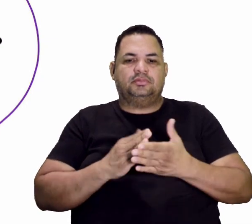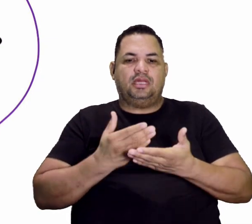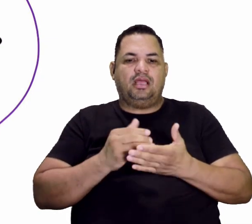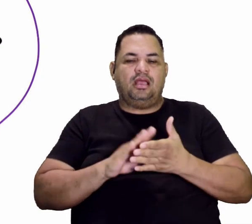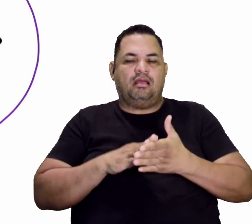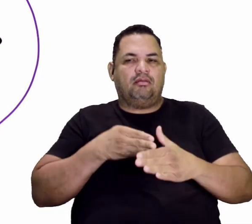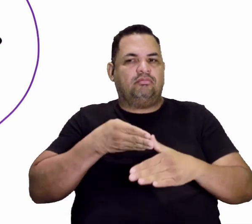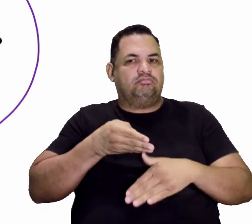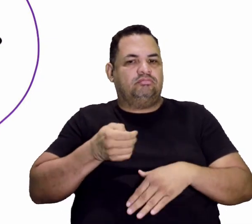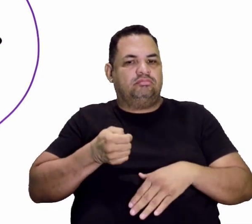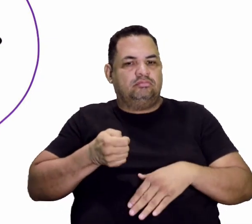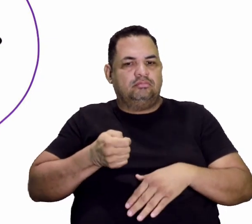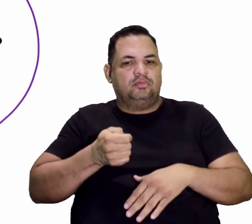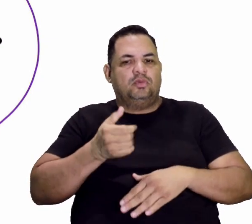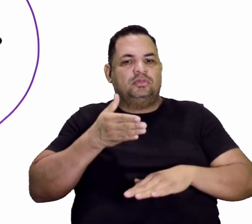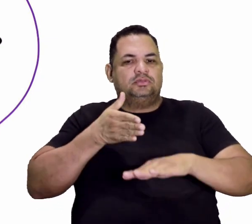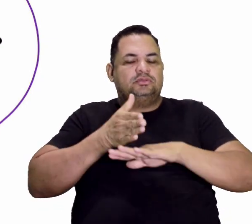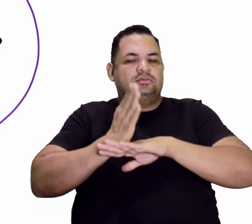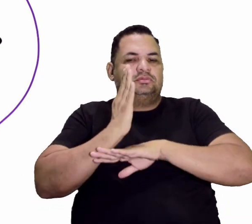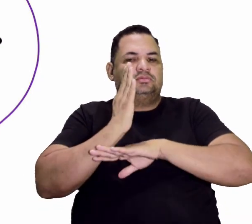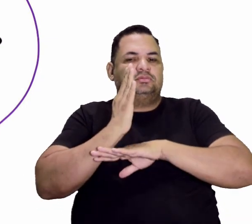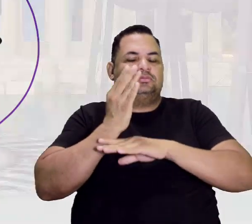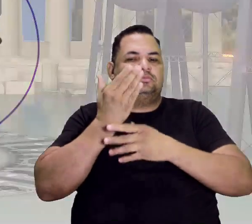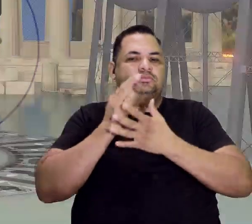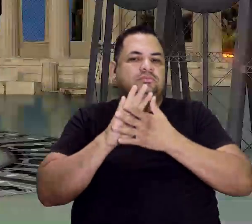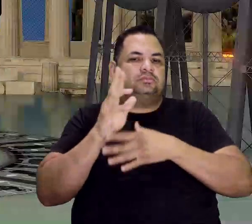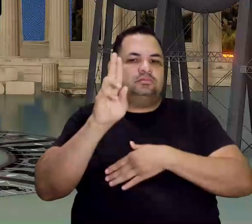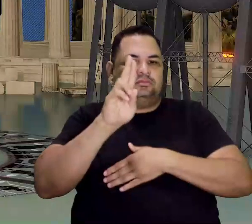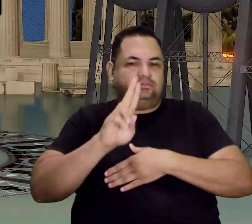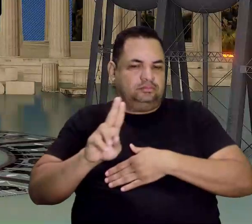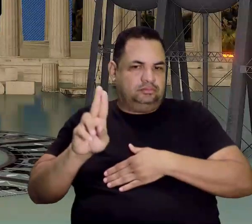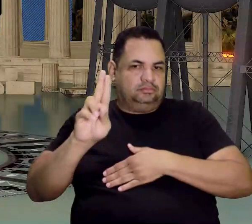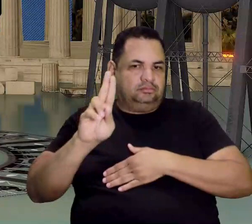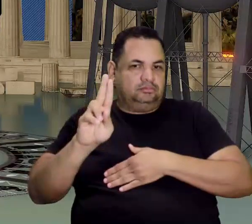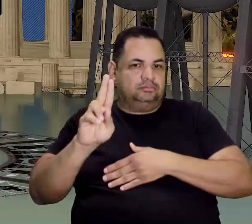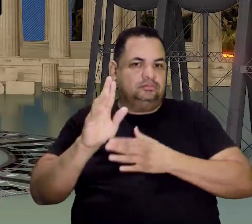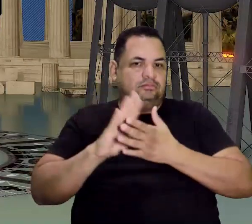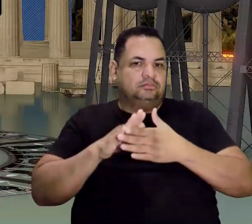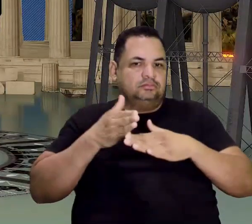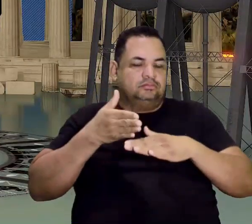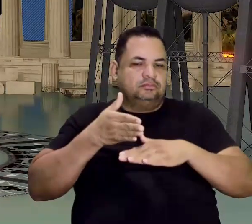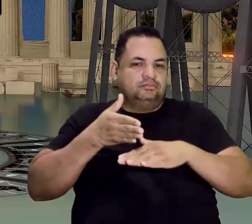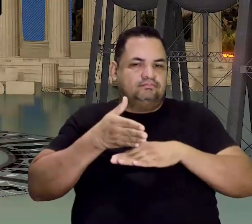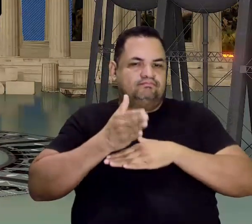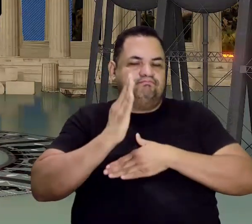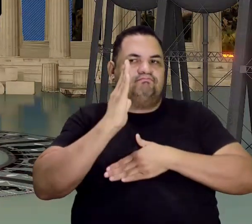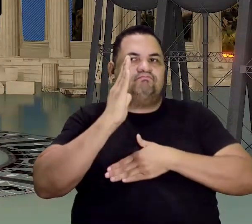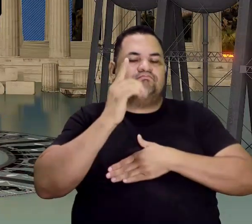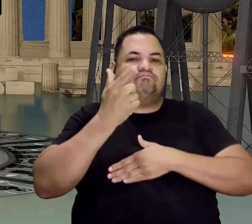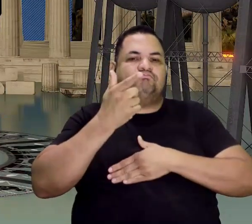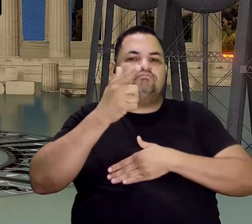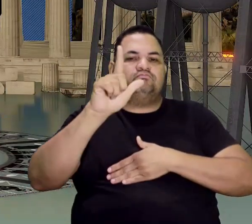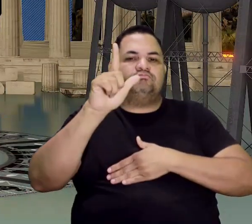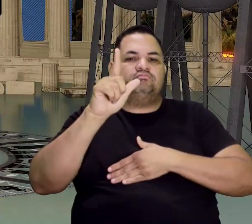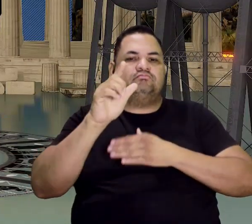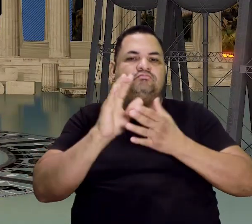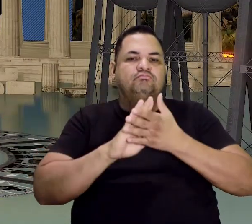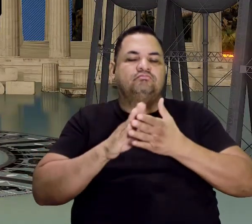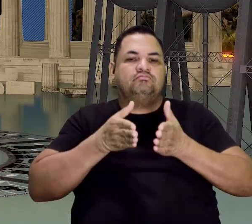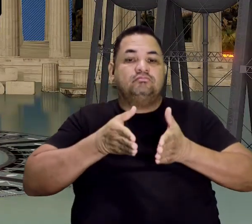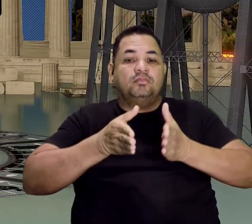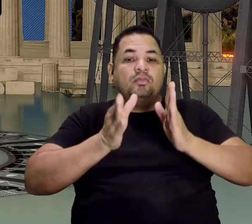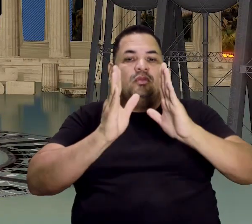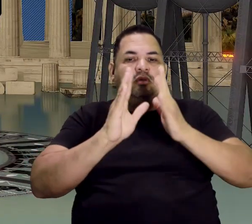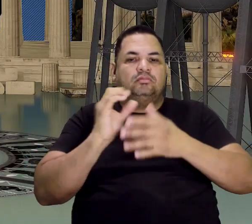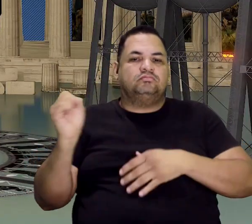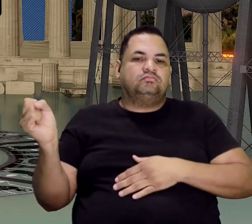da universidade, né? Na porta de sair da escola, né? Para seguir novos rumos.